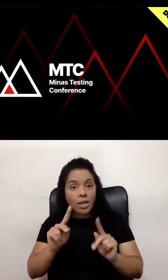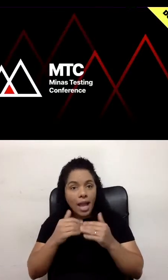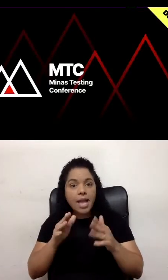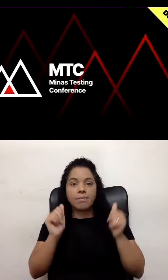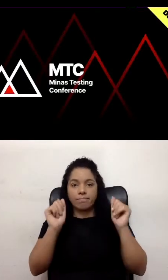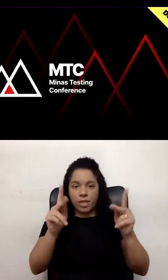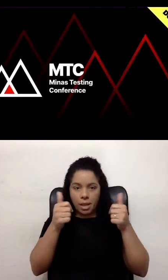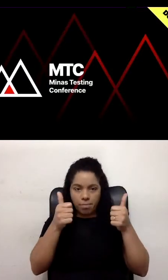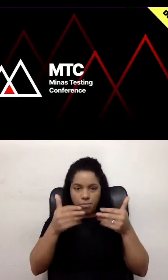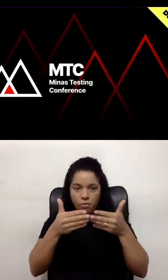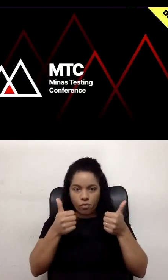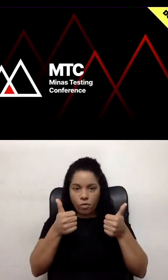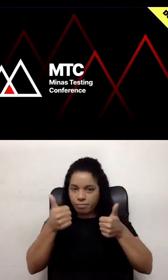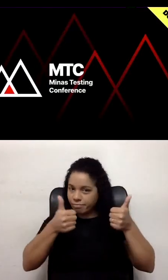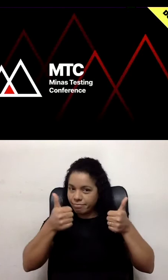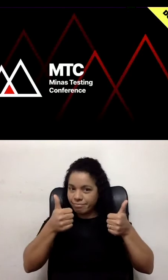por favor.